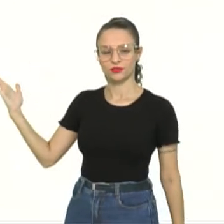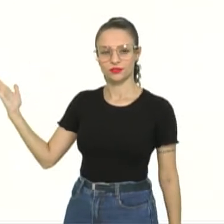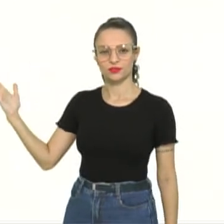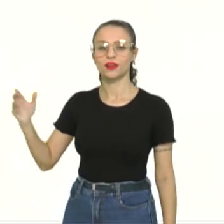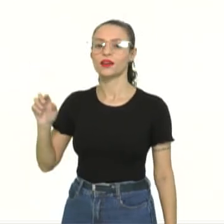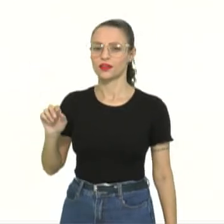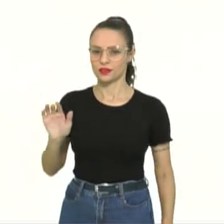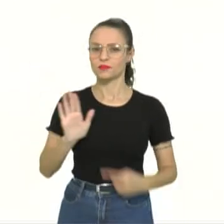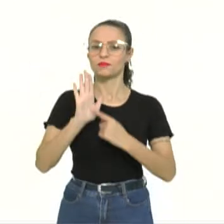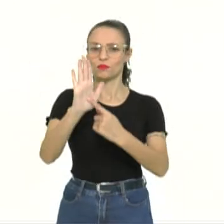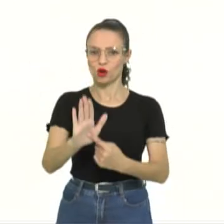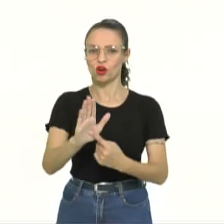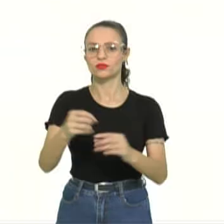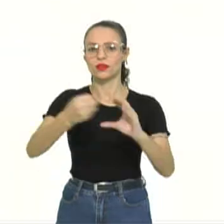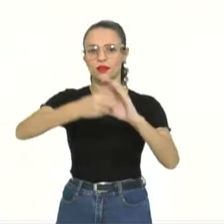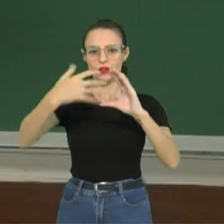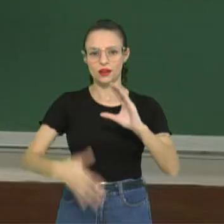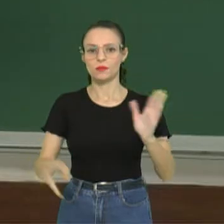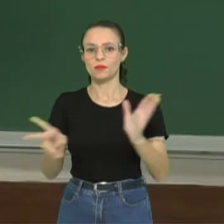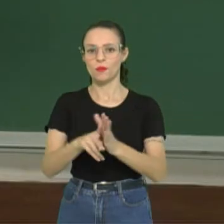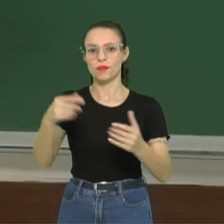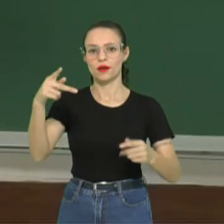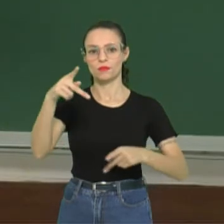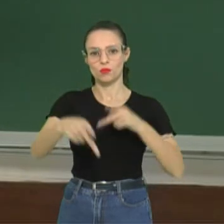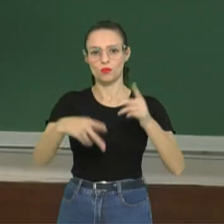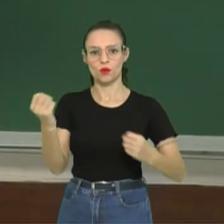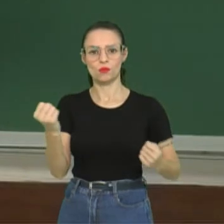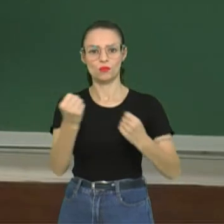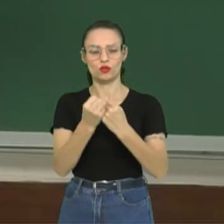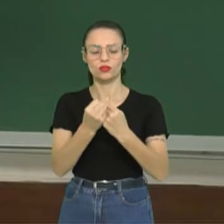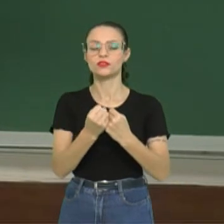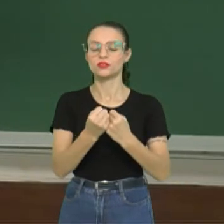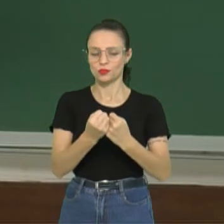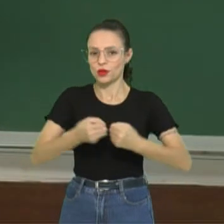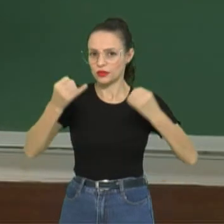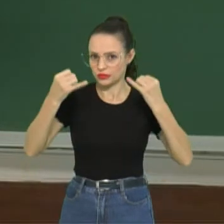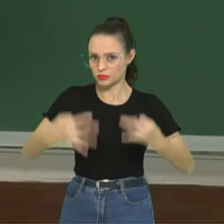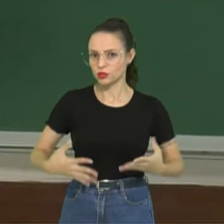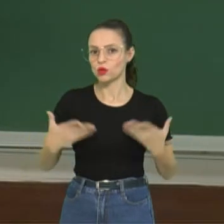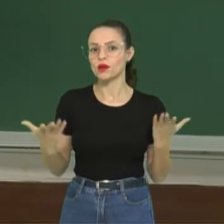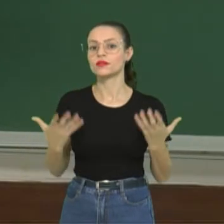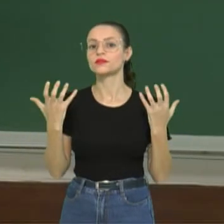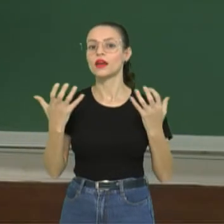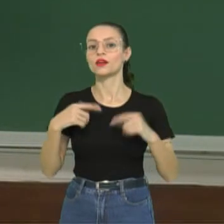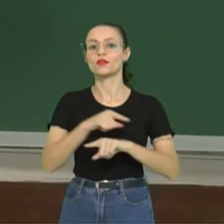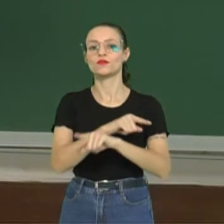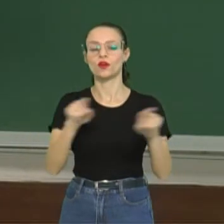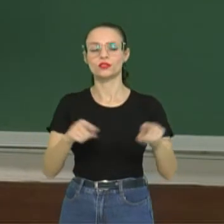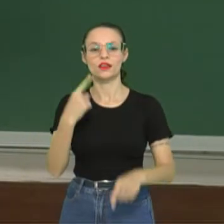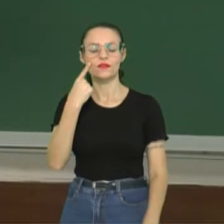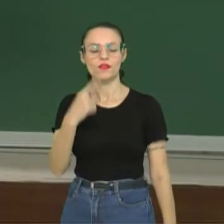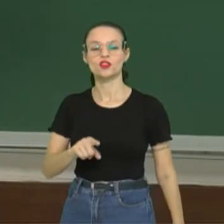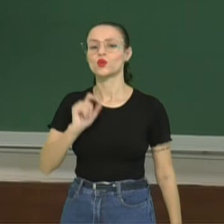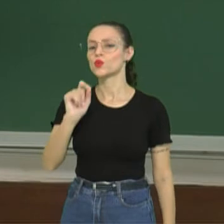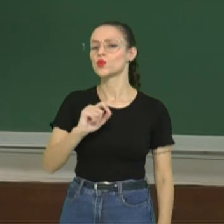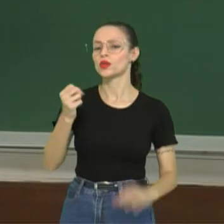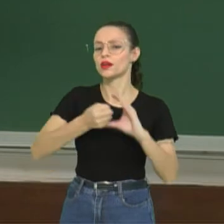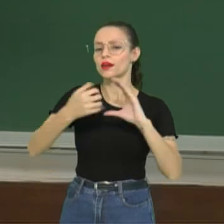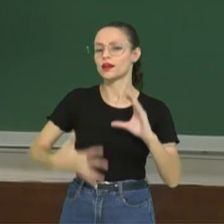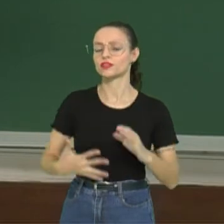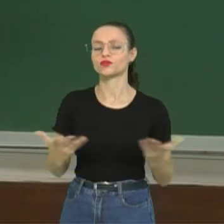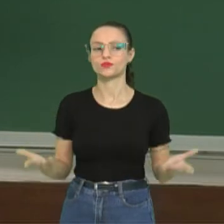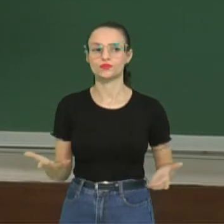retrata uma característica importante do populismo que a gente se referiu agora a pouco eu quero que vocês descubram que